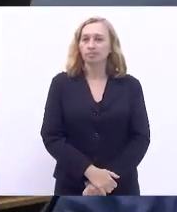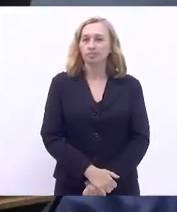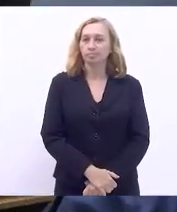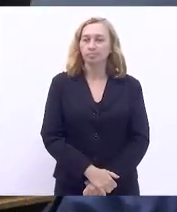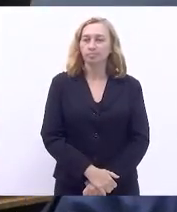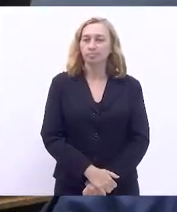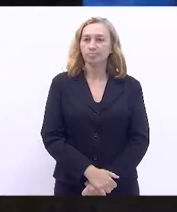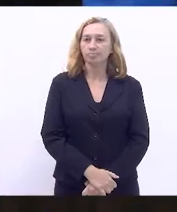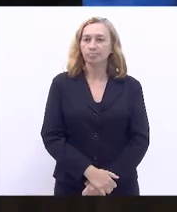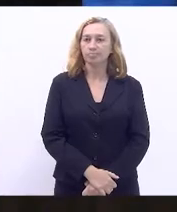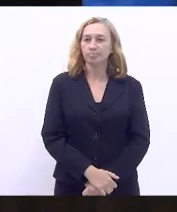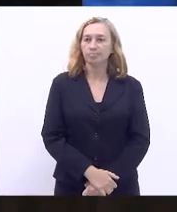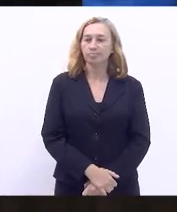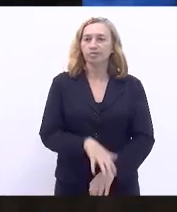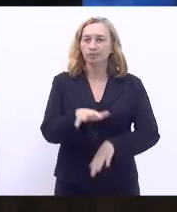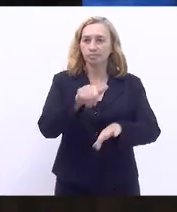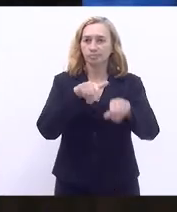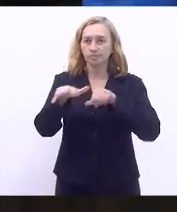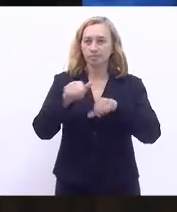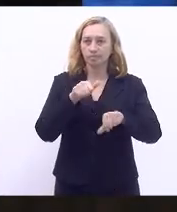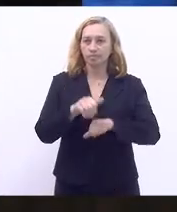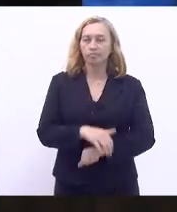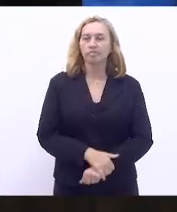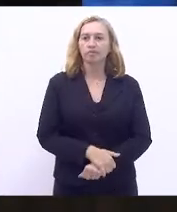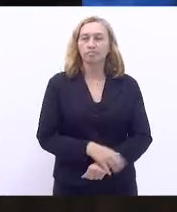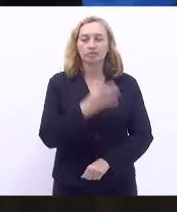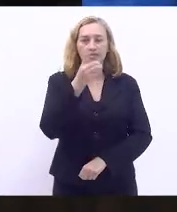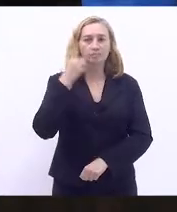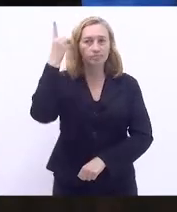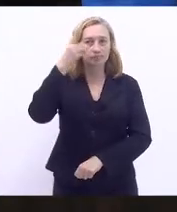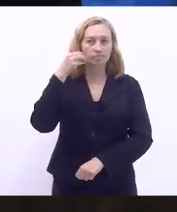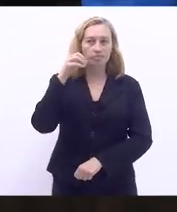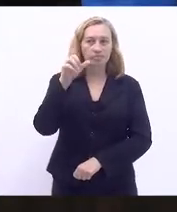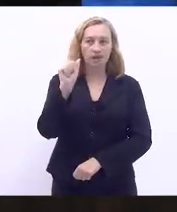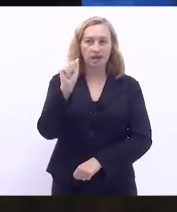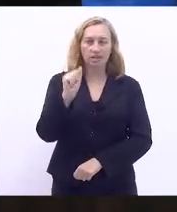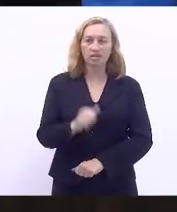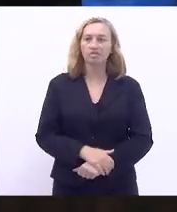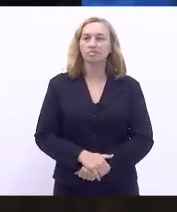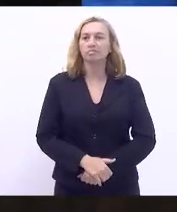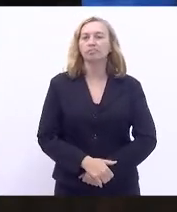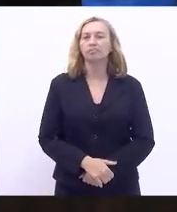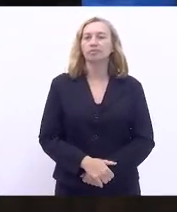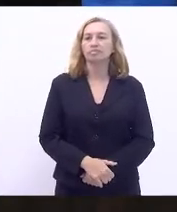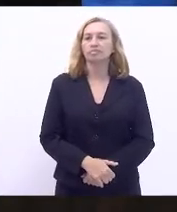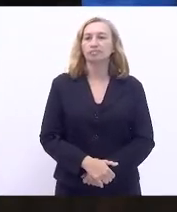O presidente irá proceder à chamada. Deputada Alana Passos.